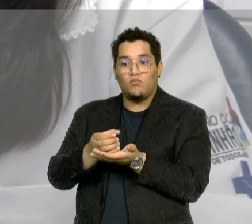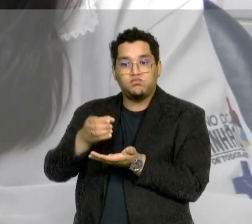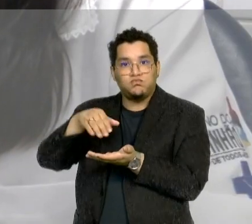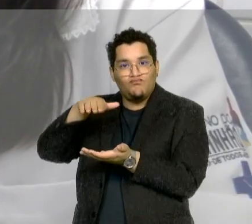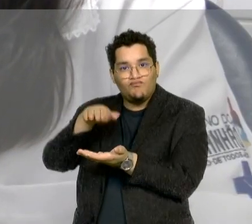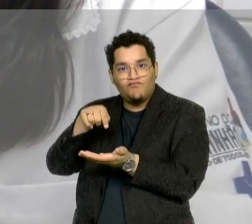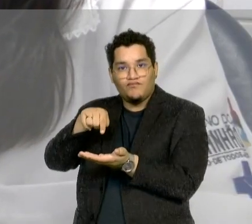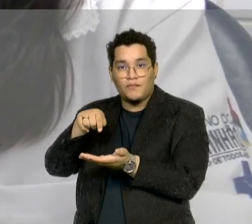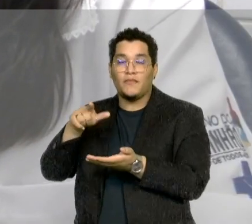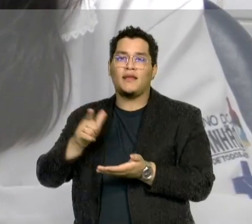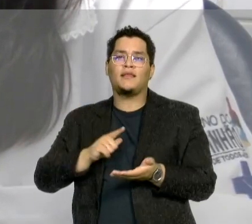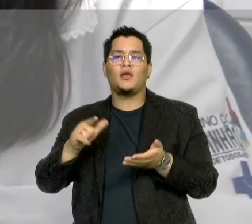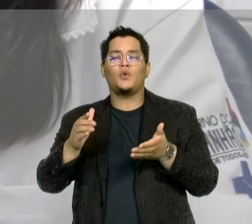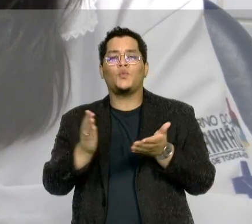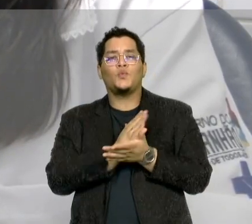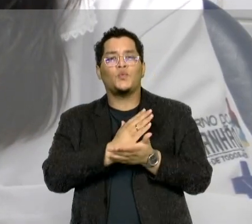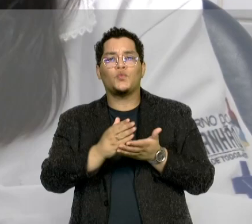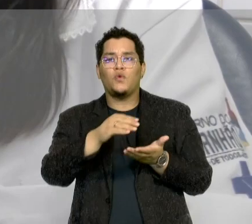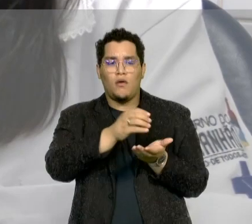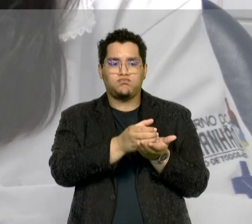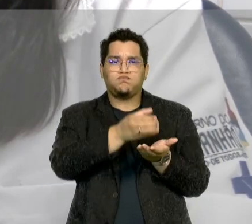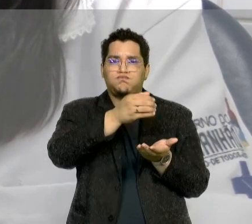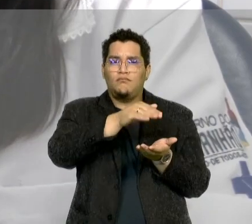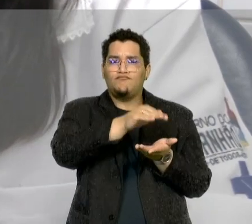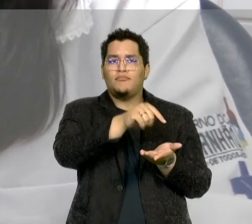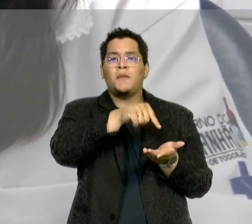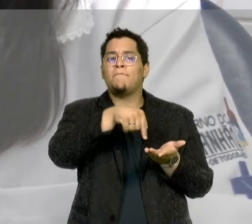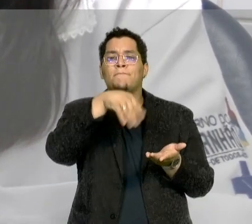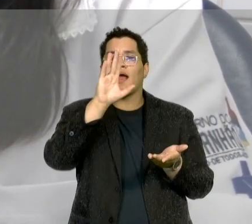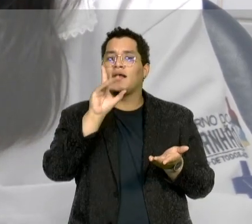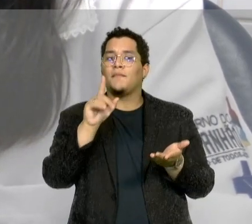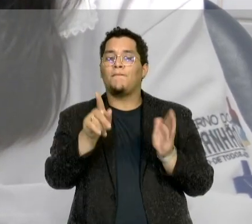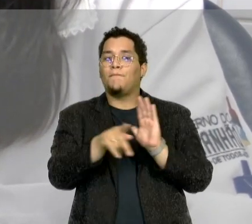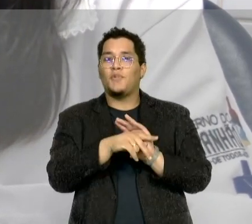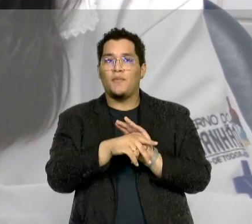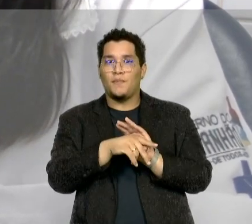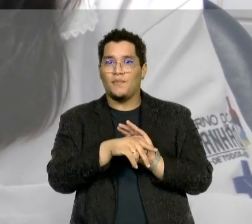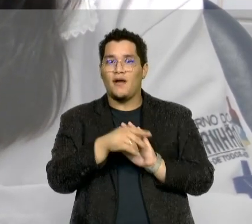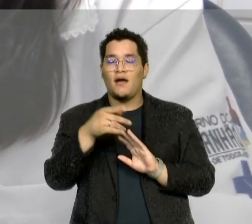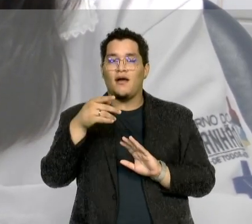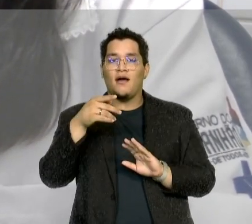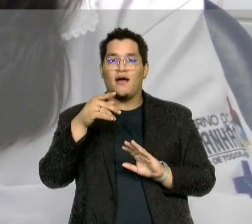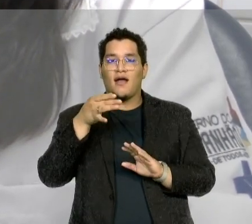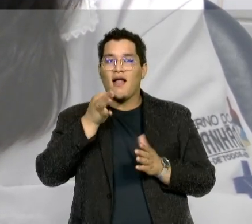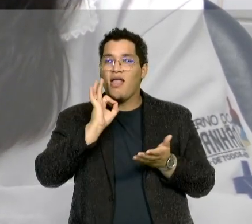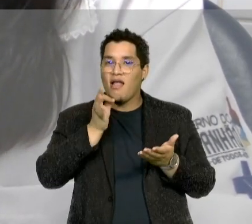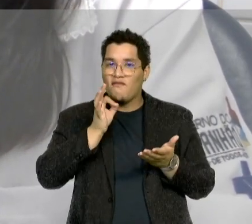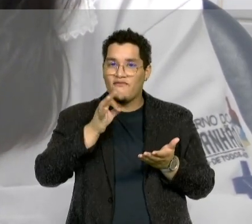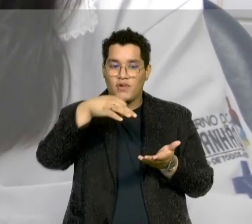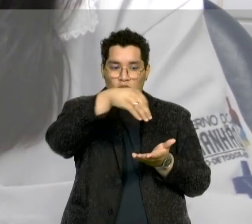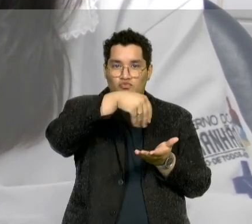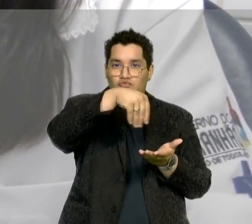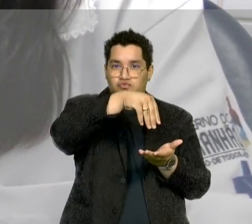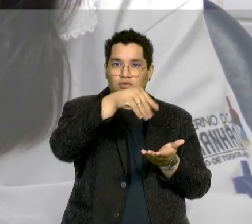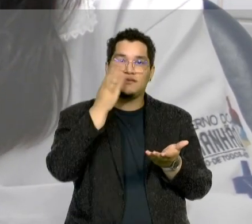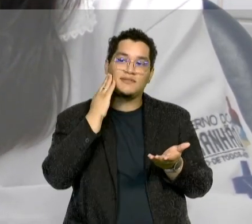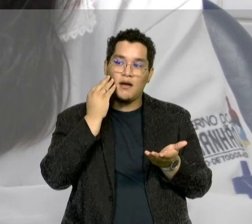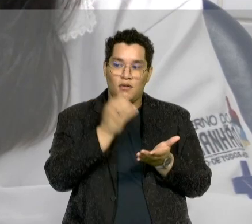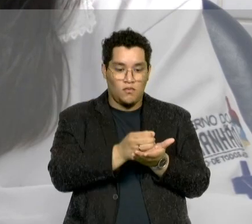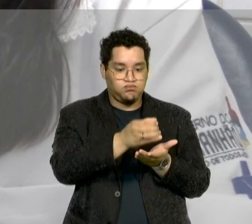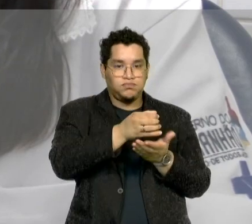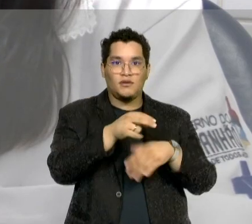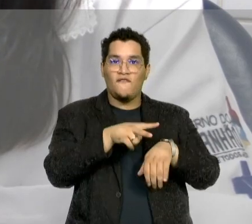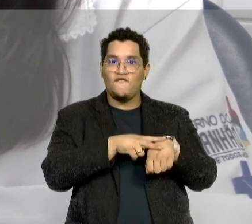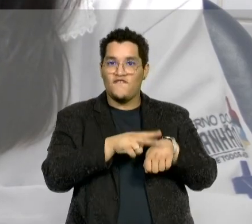frascos mais utilizados nos bancos de leite são frascos de café solúvel. Então, tem que ser frasco de vidro, né, com